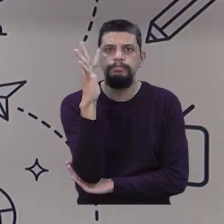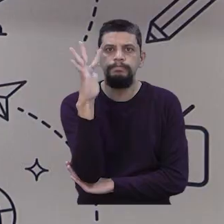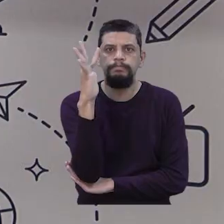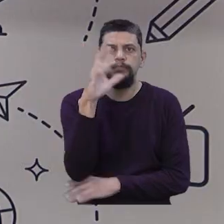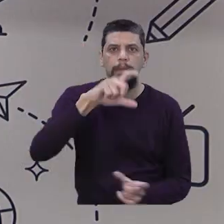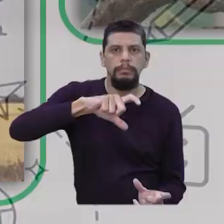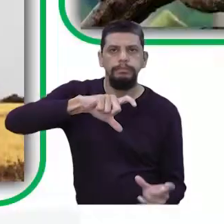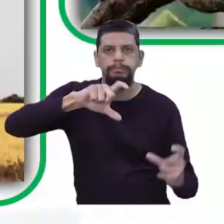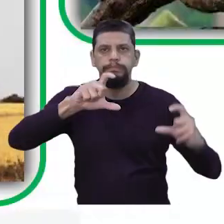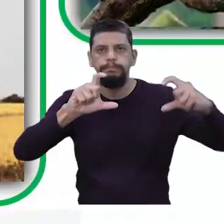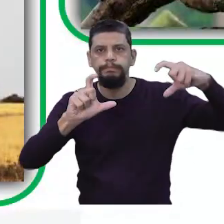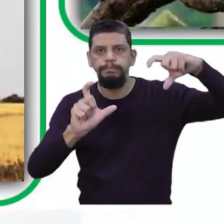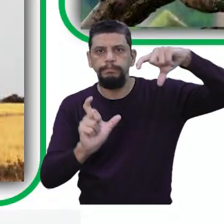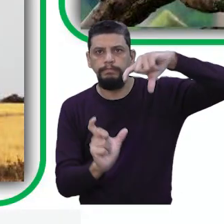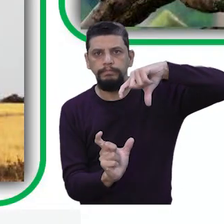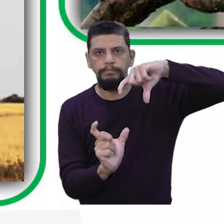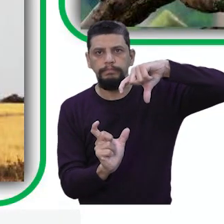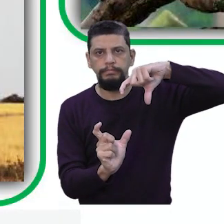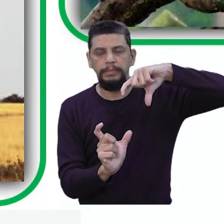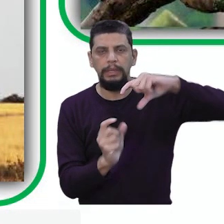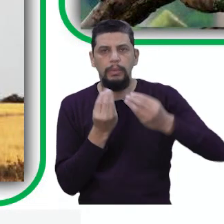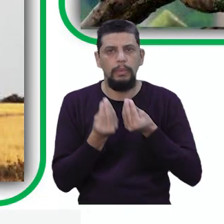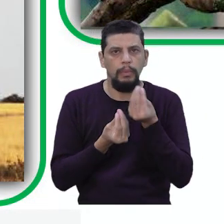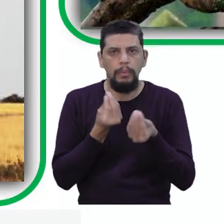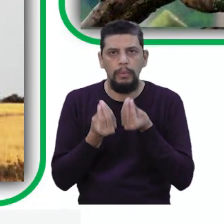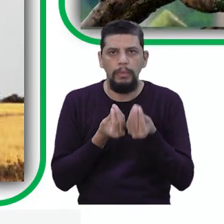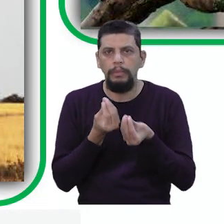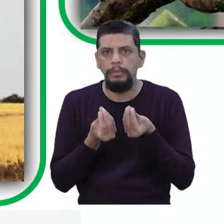Como será que uma árvore ficaria de ponta cabeça?